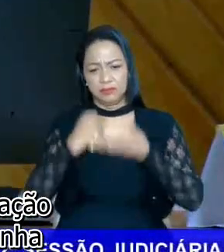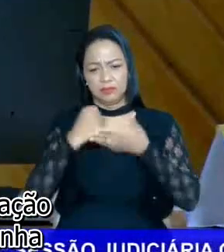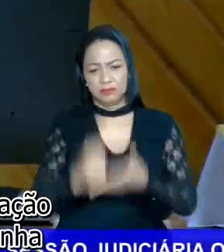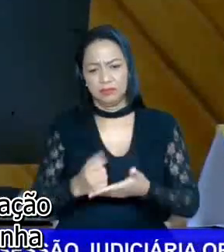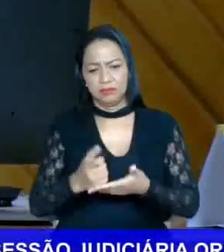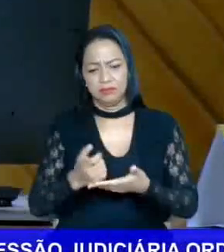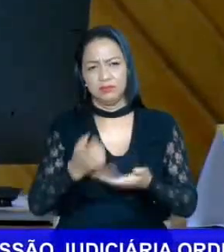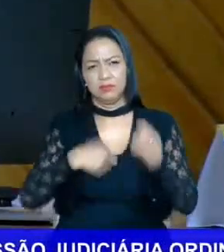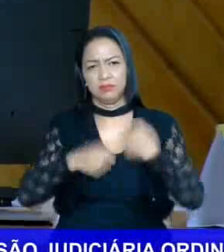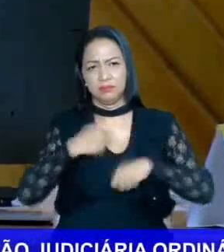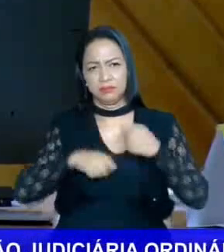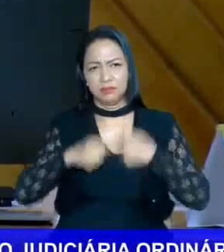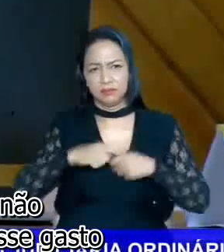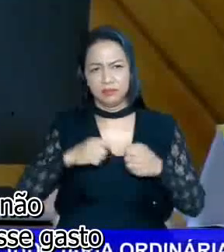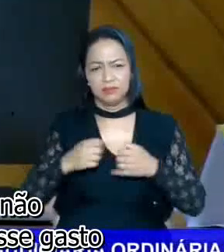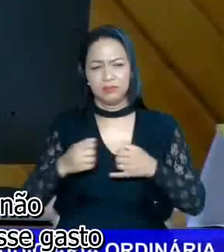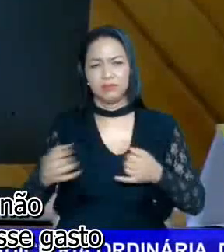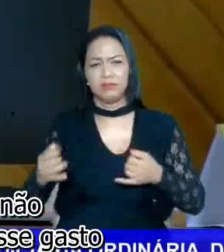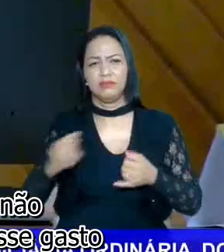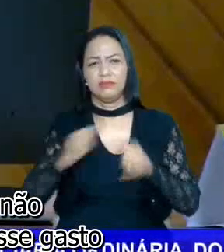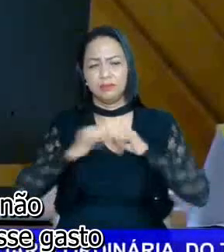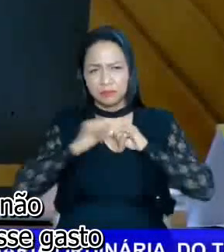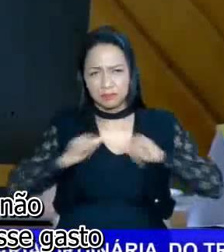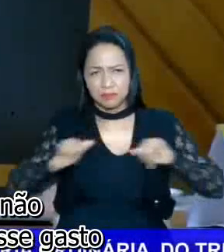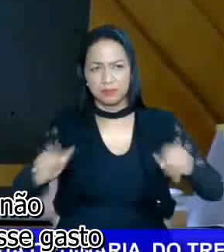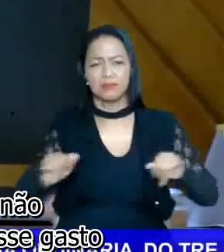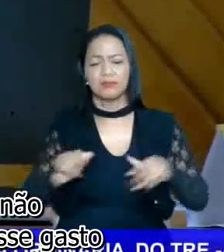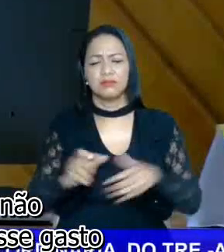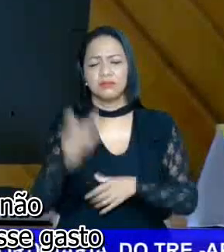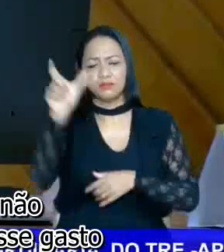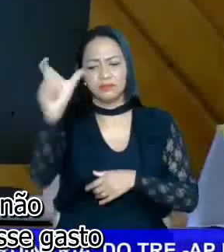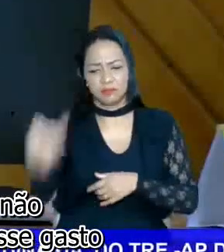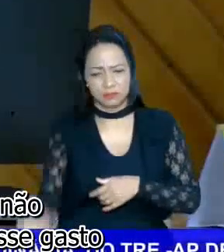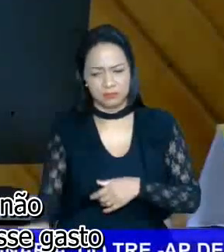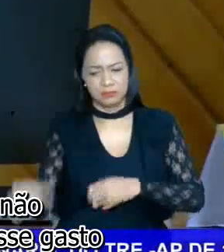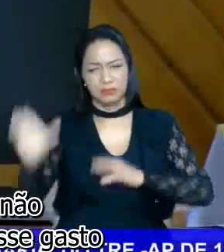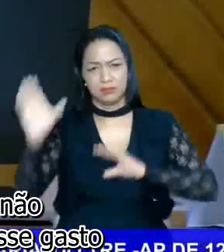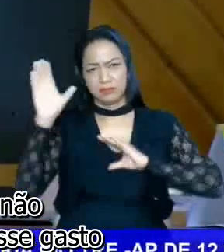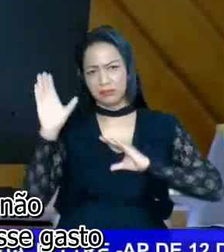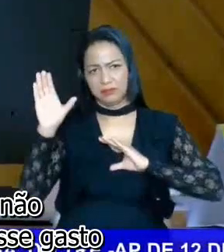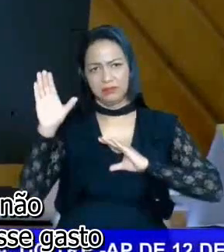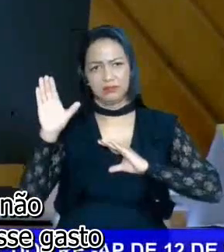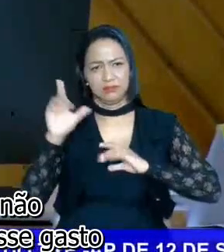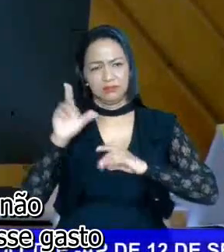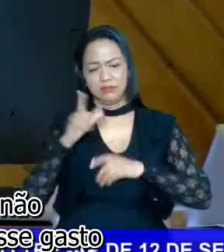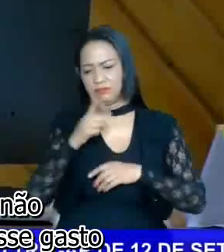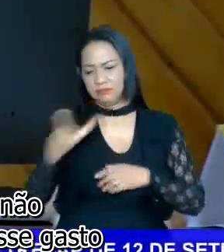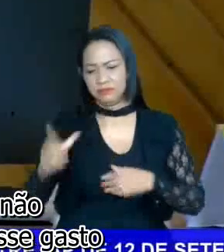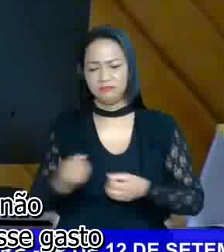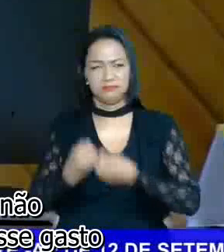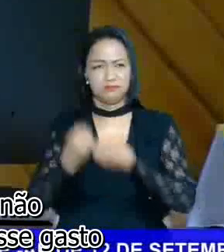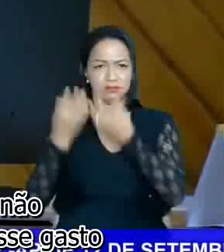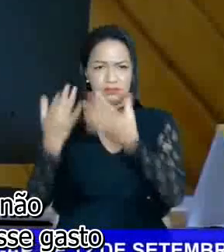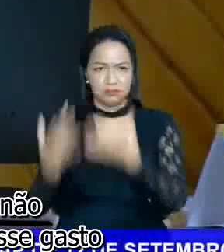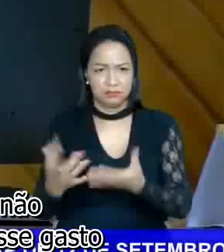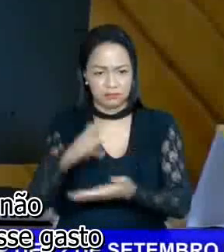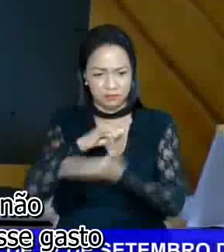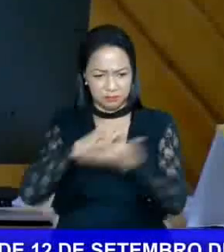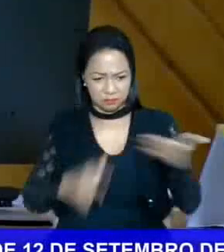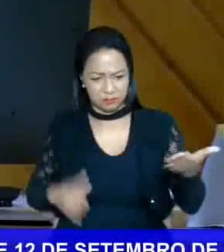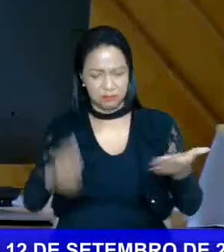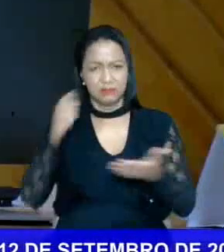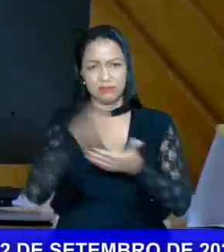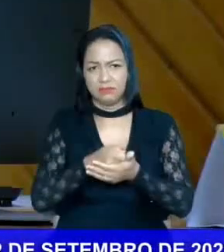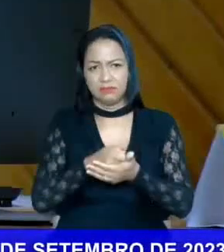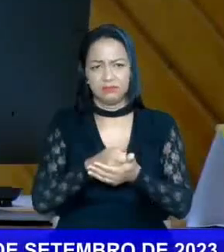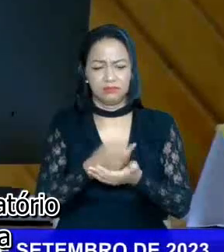administrativo para a campanha. E, contudo, o interessado, o candidato, ele não apresentou, de fato, o documento fiscal relativo a esse